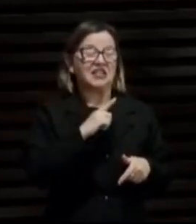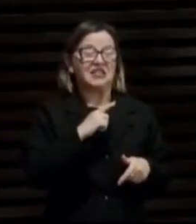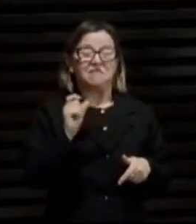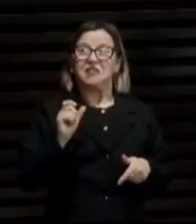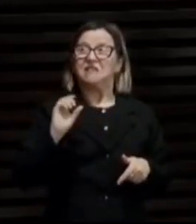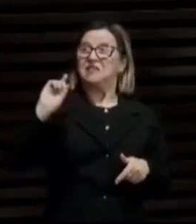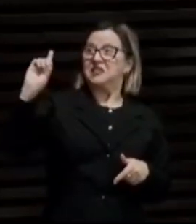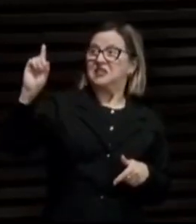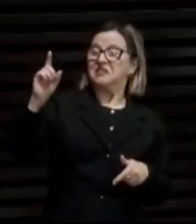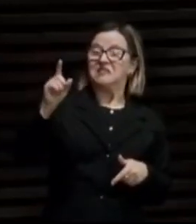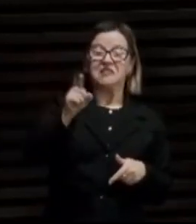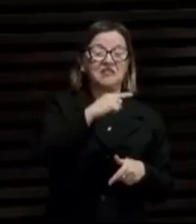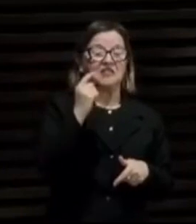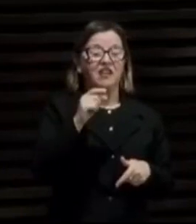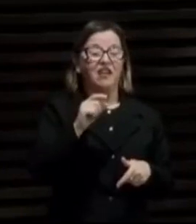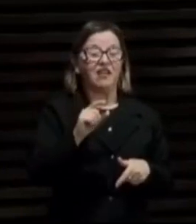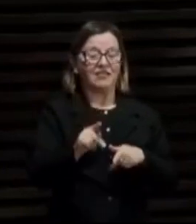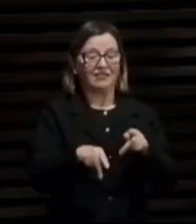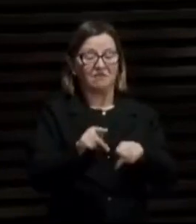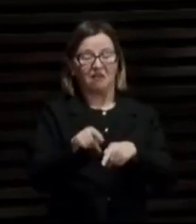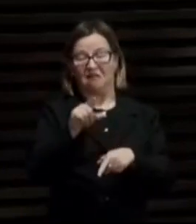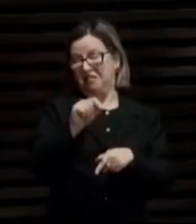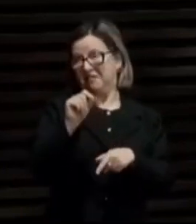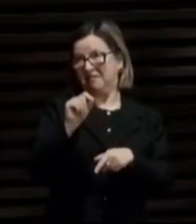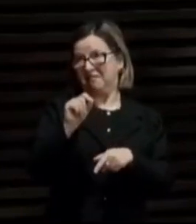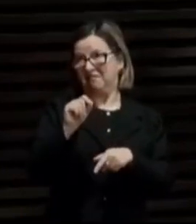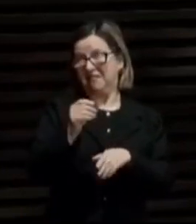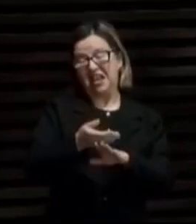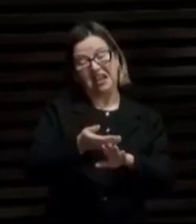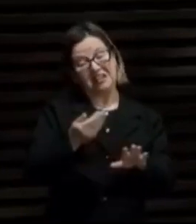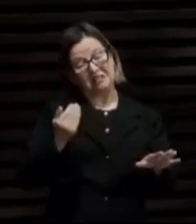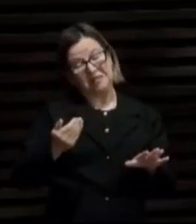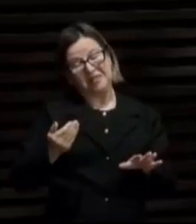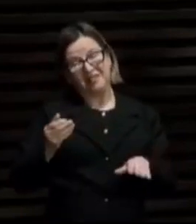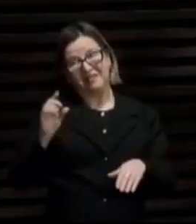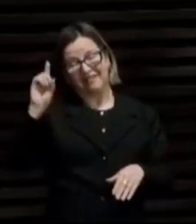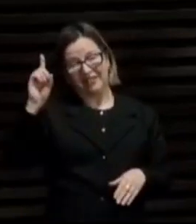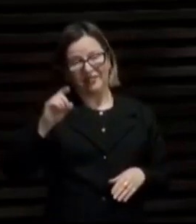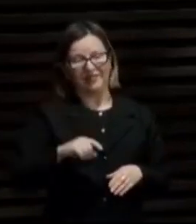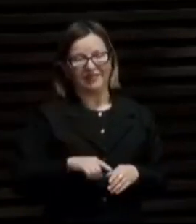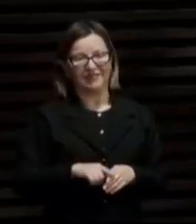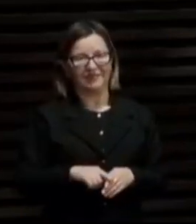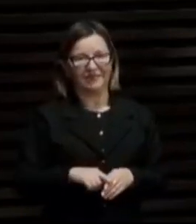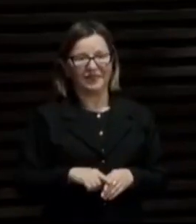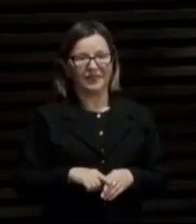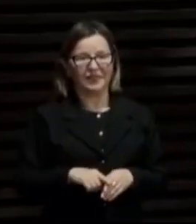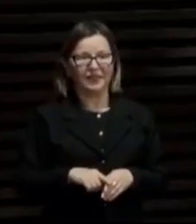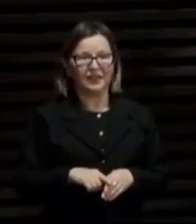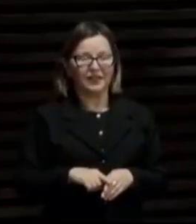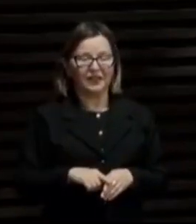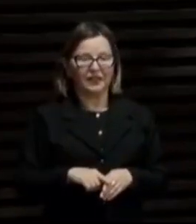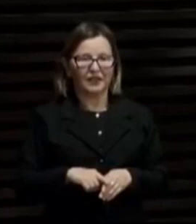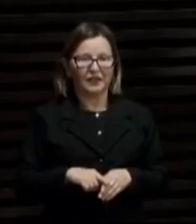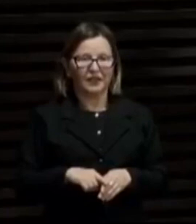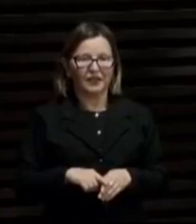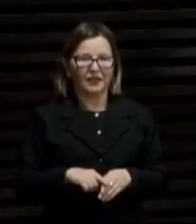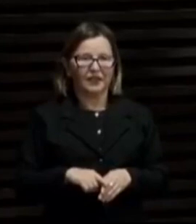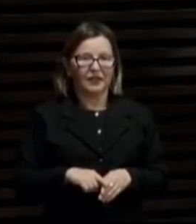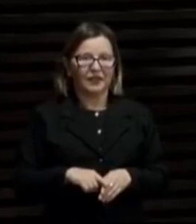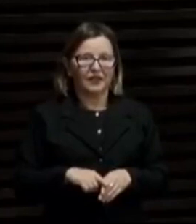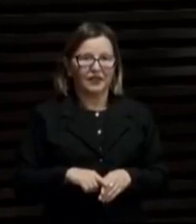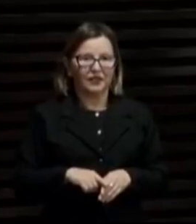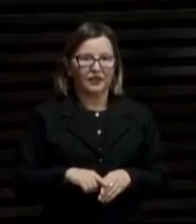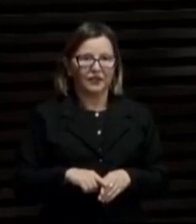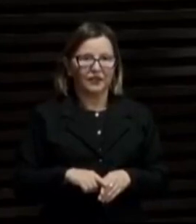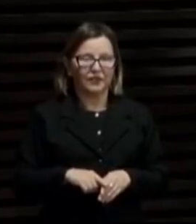Mas não era isso que Deus queria. Eles deviam exercer esse sacerdócio dentre o povo. E meus irmãos, o que nós